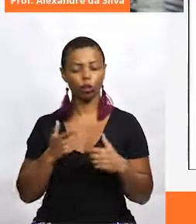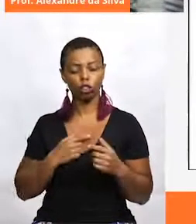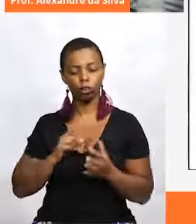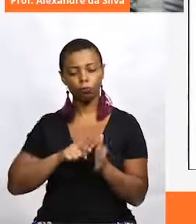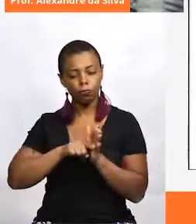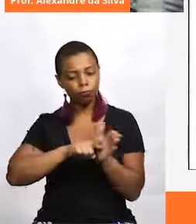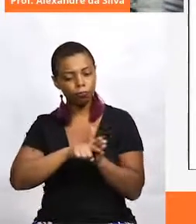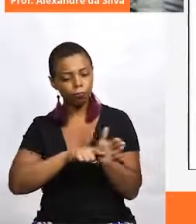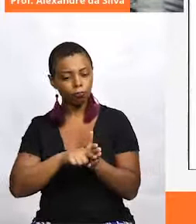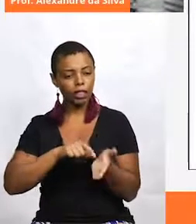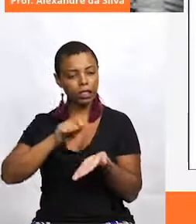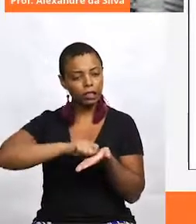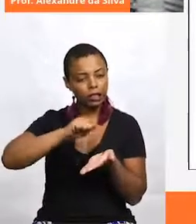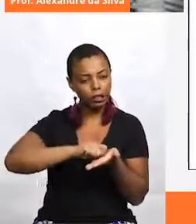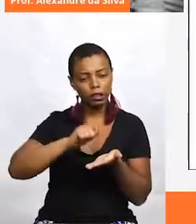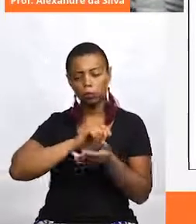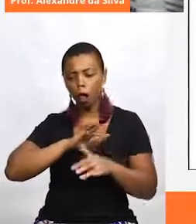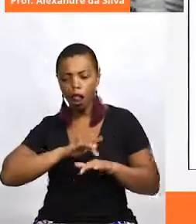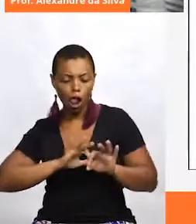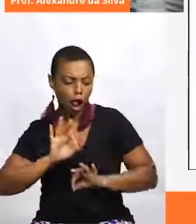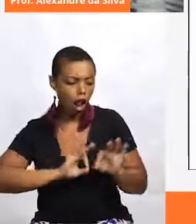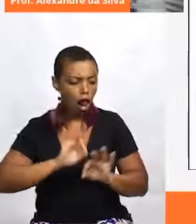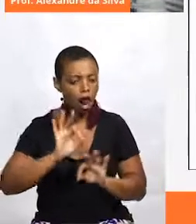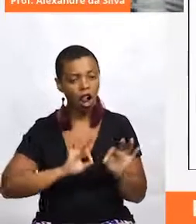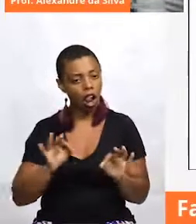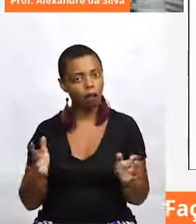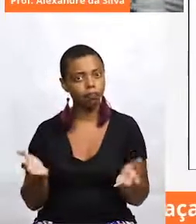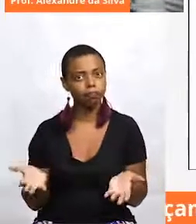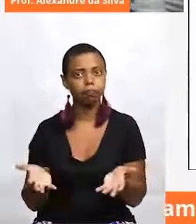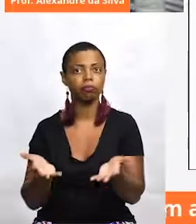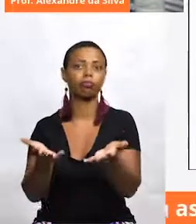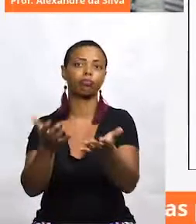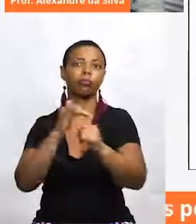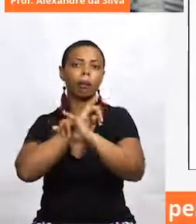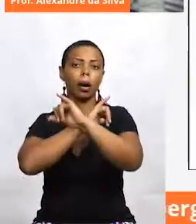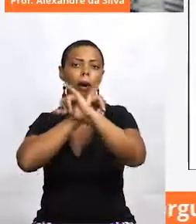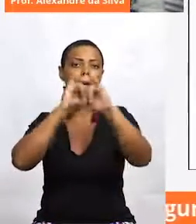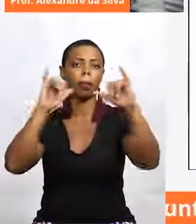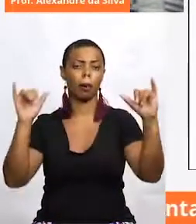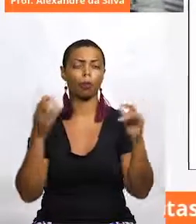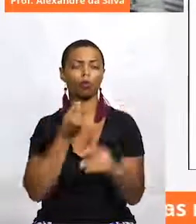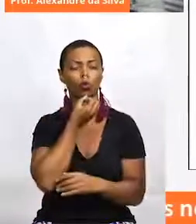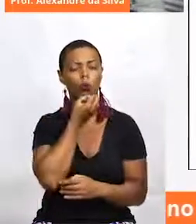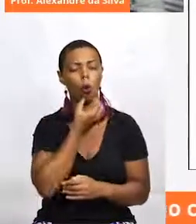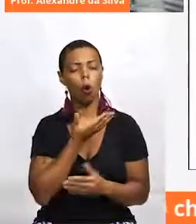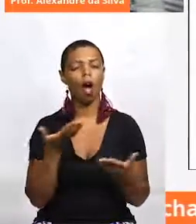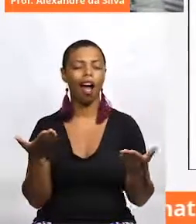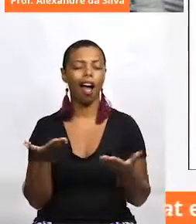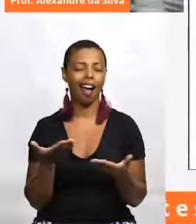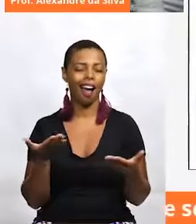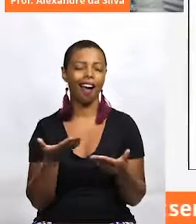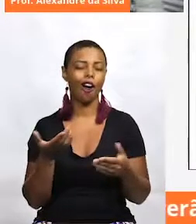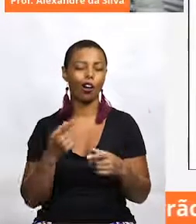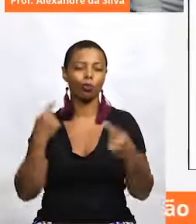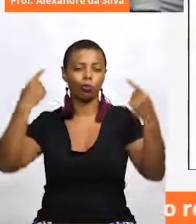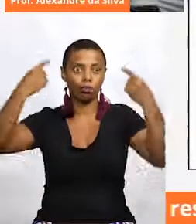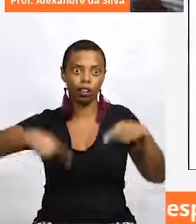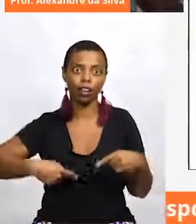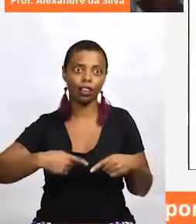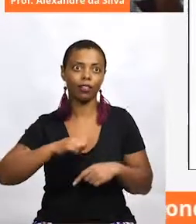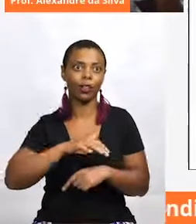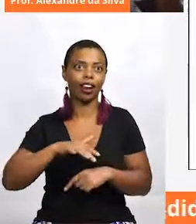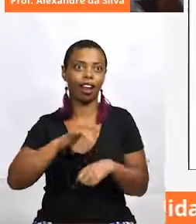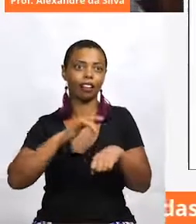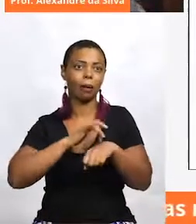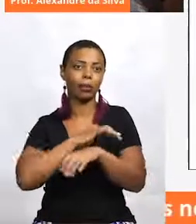minhas escritas, das minhas falas. E tem sido muito bom. Foi um desafio agora falar da pandemia, porque na pandemia a